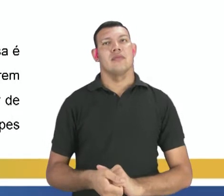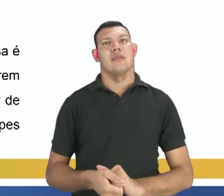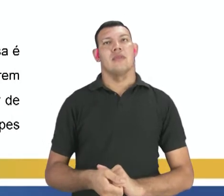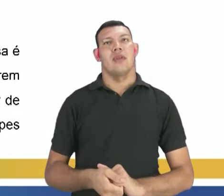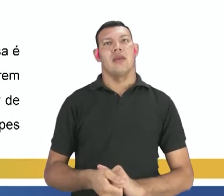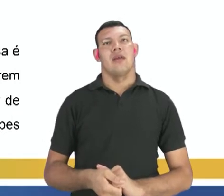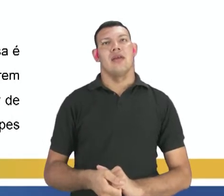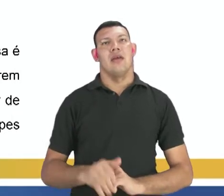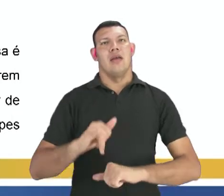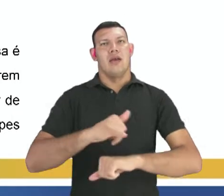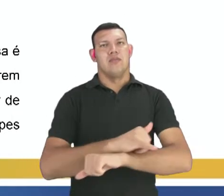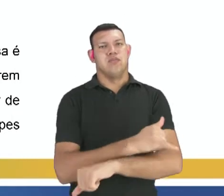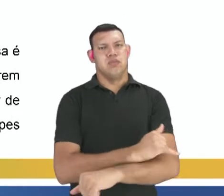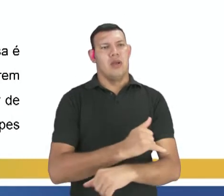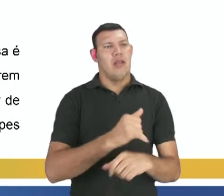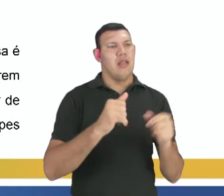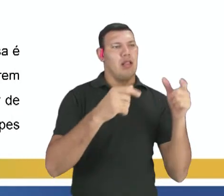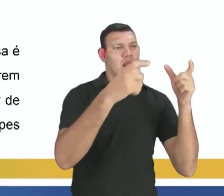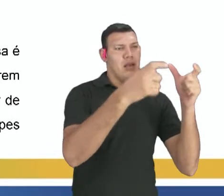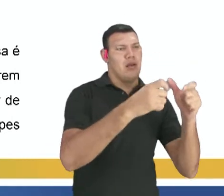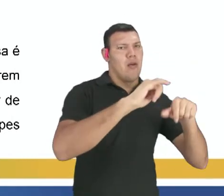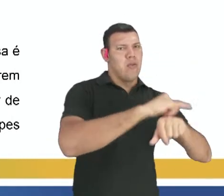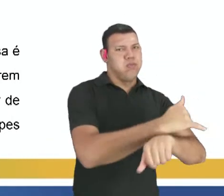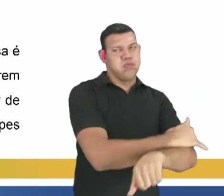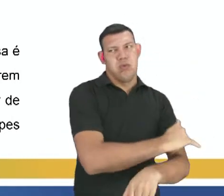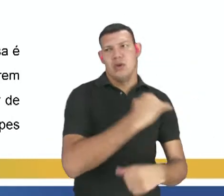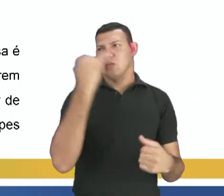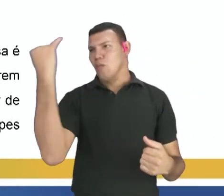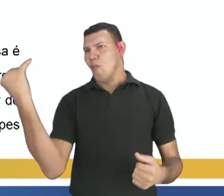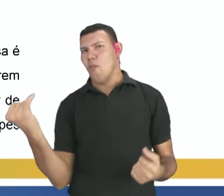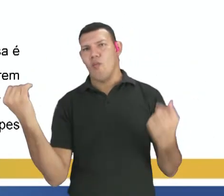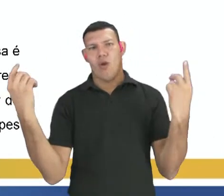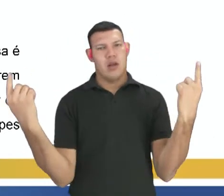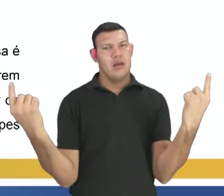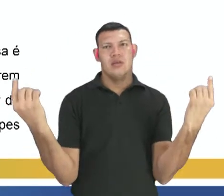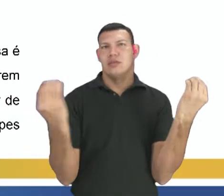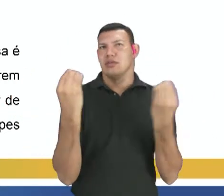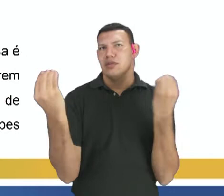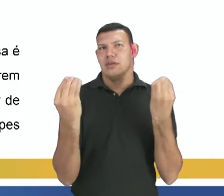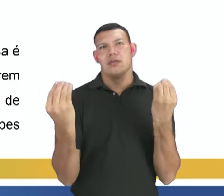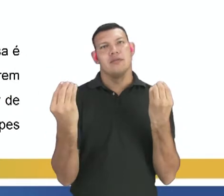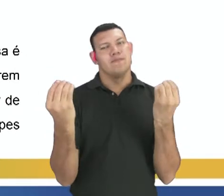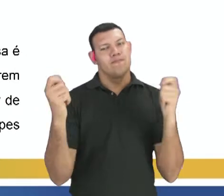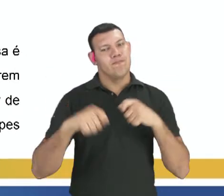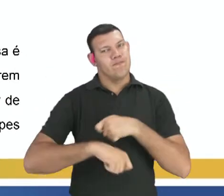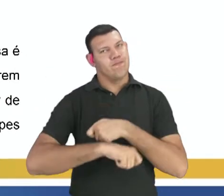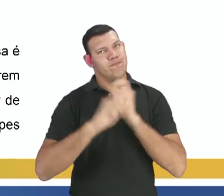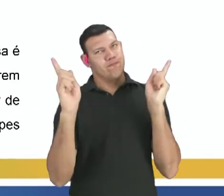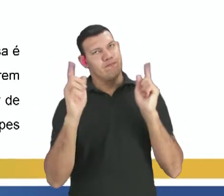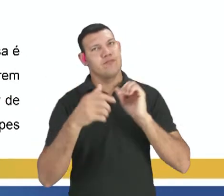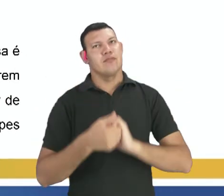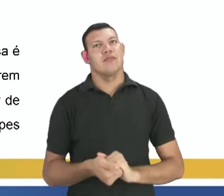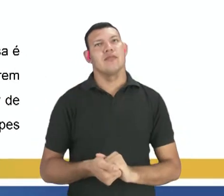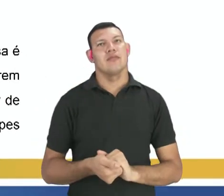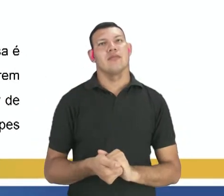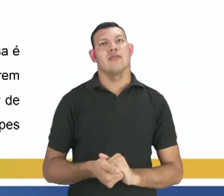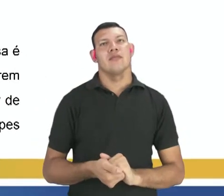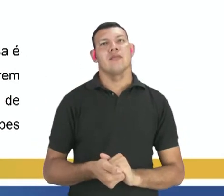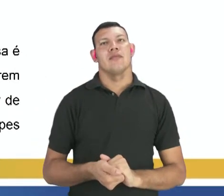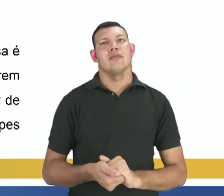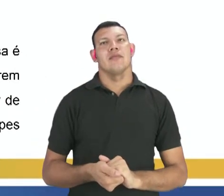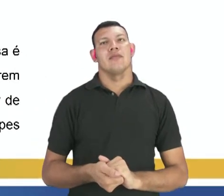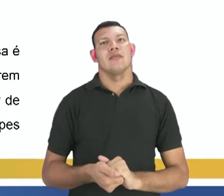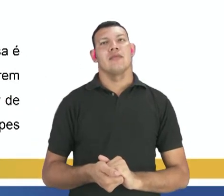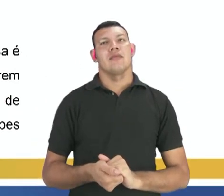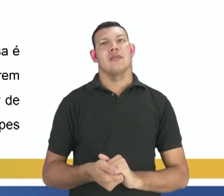peso brutal em relação ao seu. As categorias são leve, de 85 para homens e 65